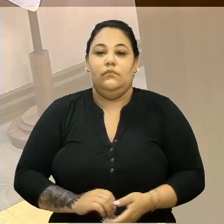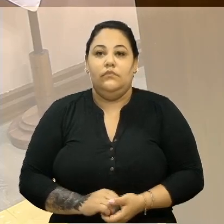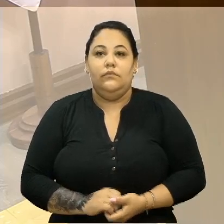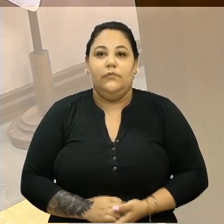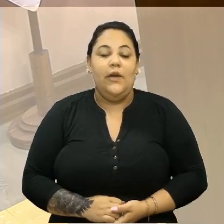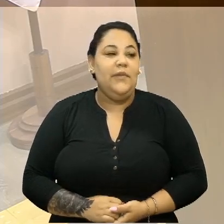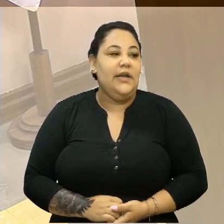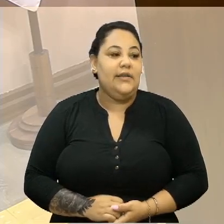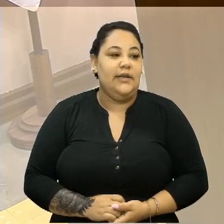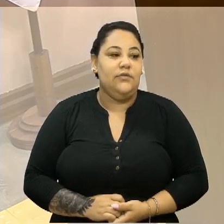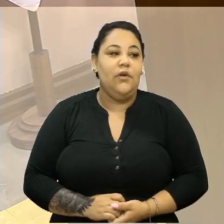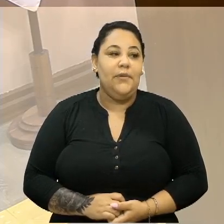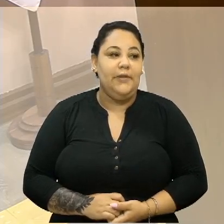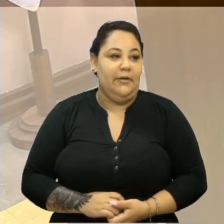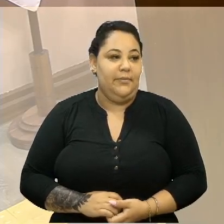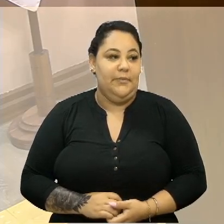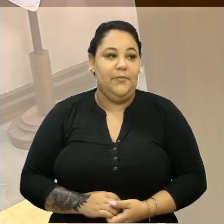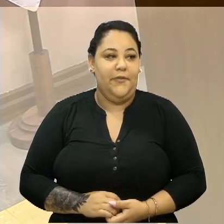Anos.